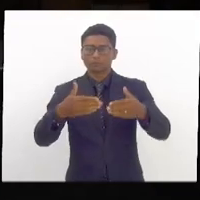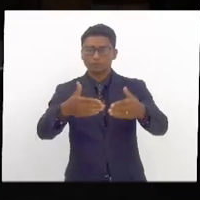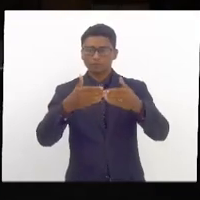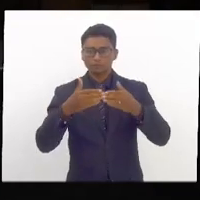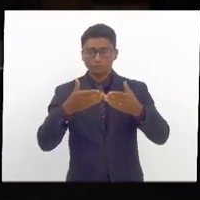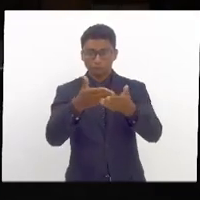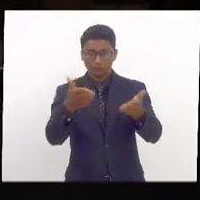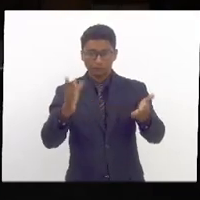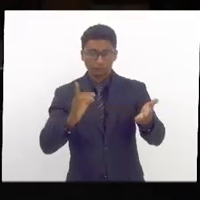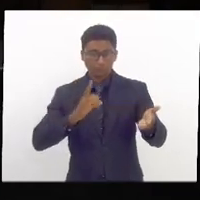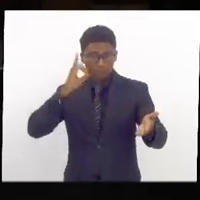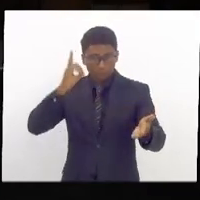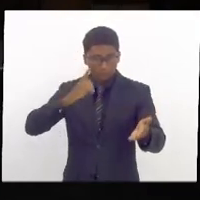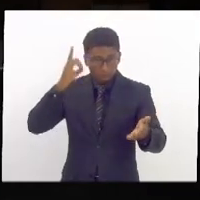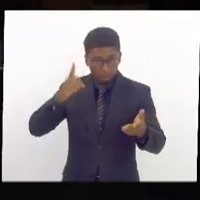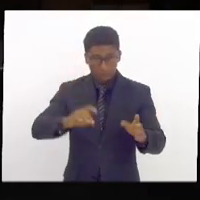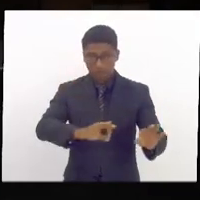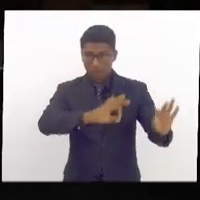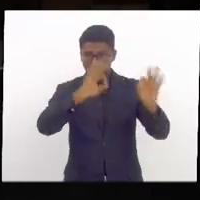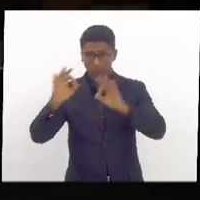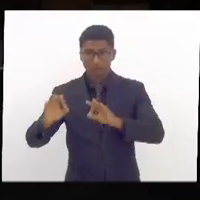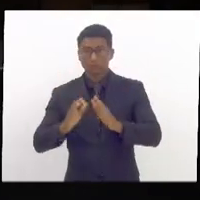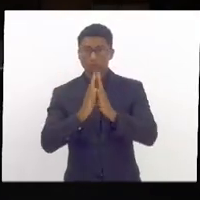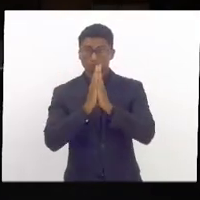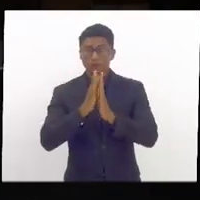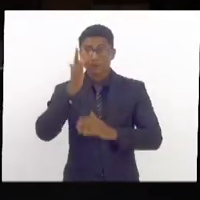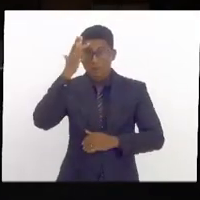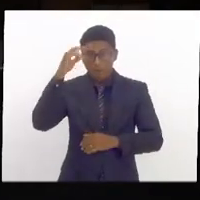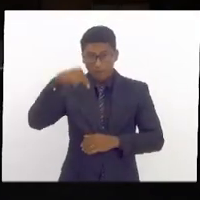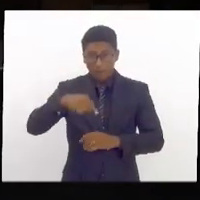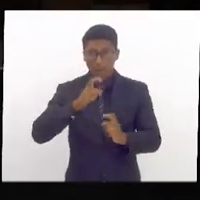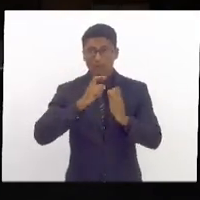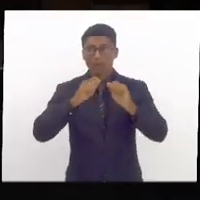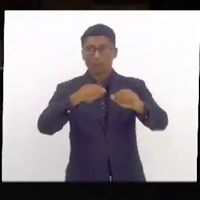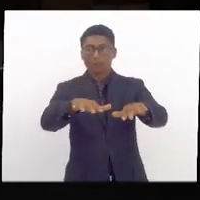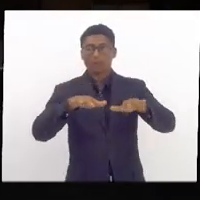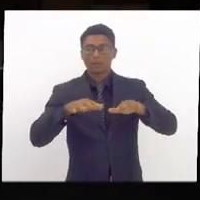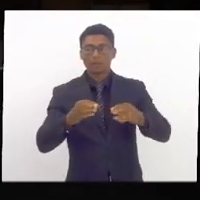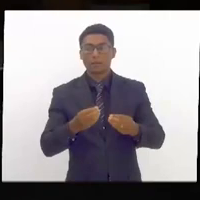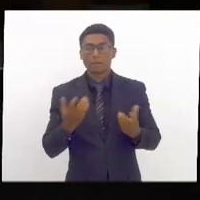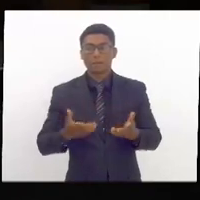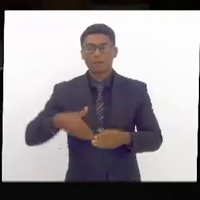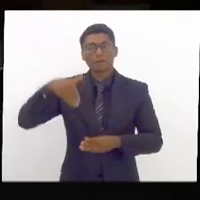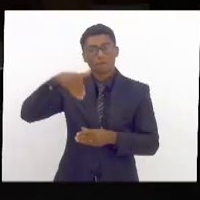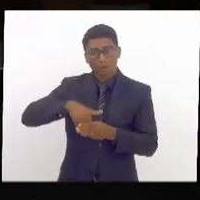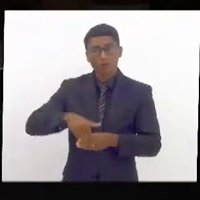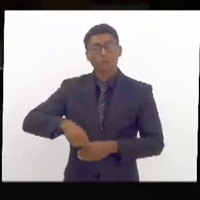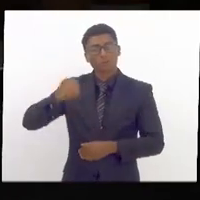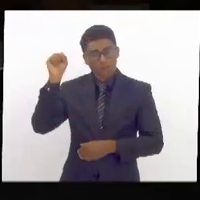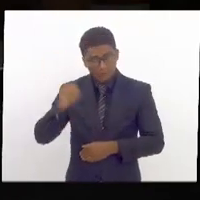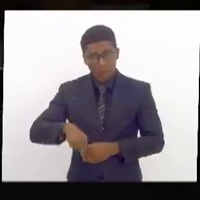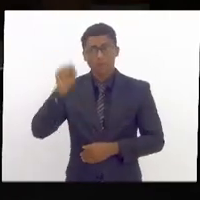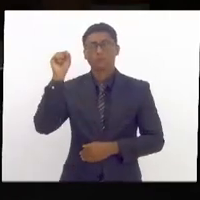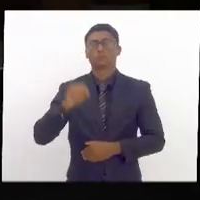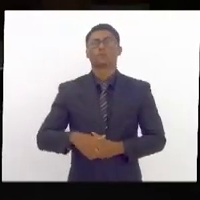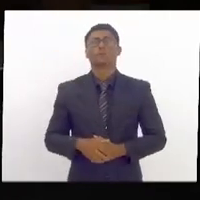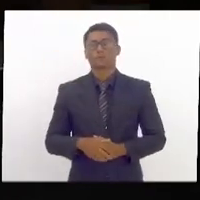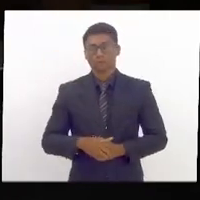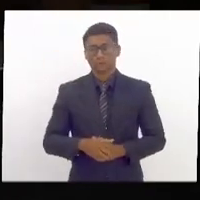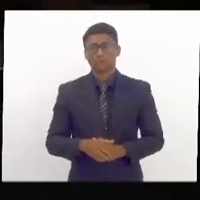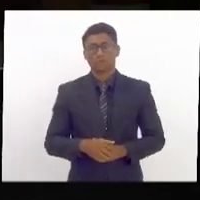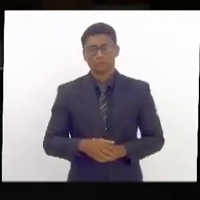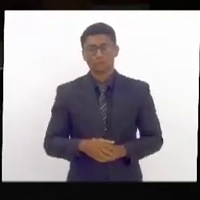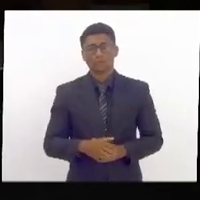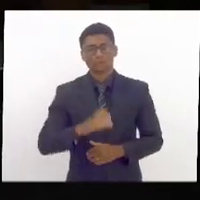que estão assistindo, né, que estejam aqui amanhã no plenário para votarem favoravelmente essa Comissão Parlamentar de Inquérito, que